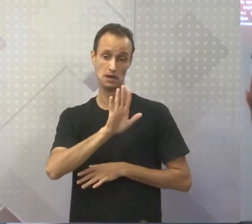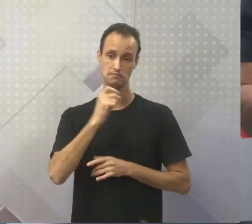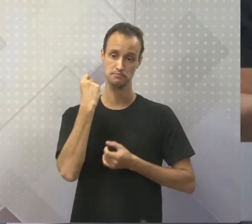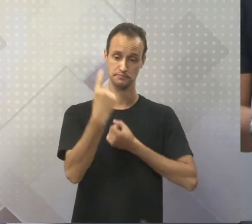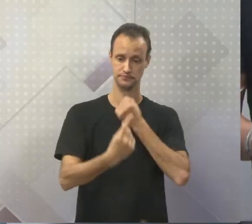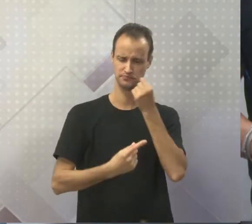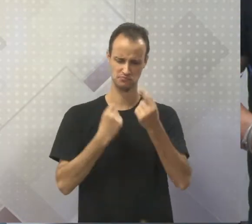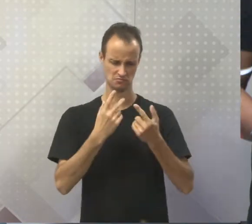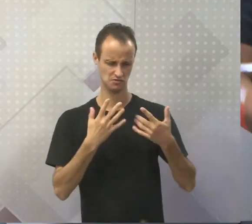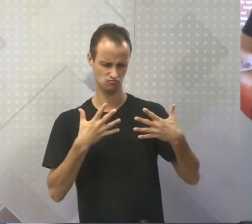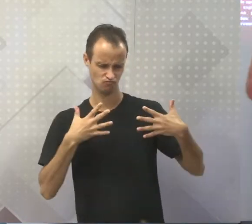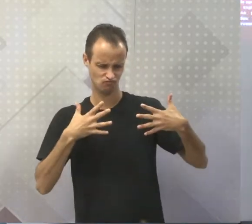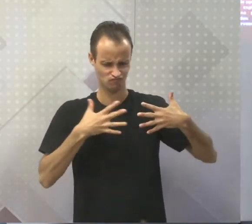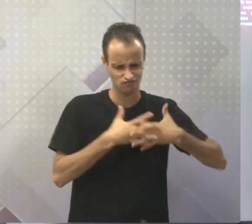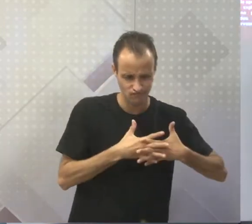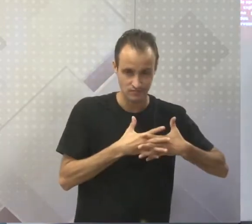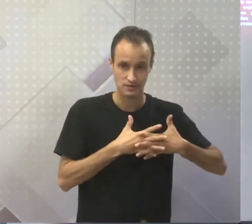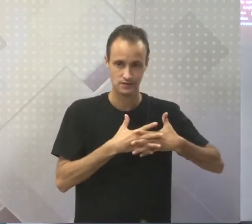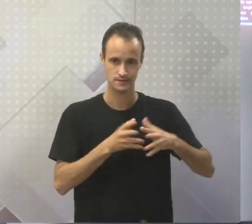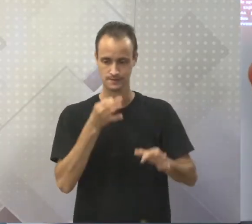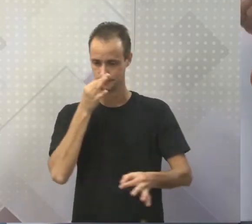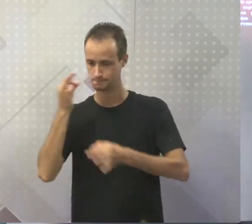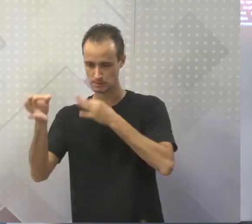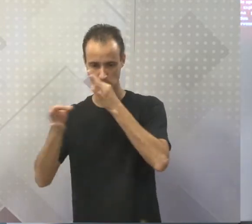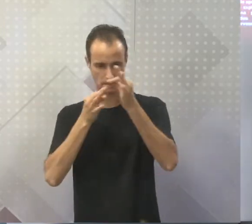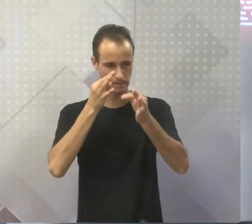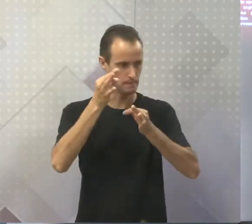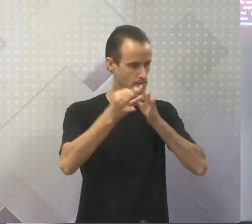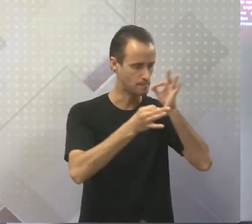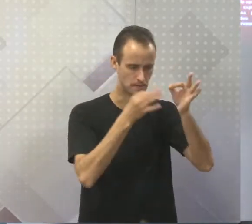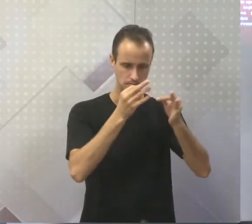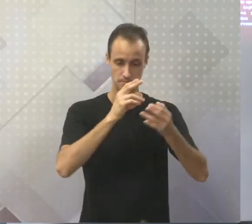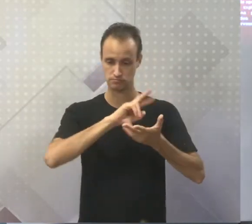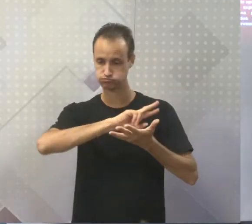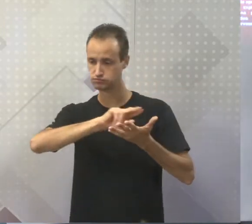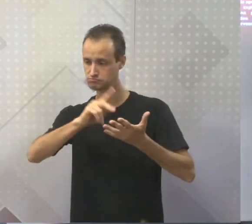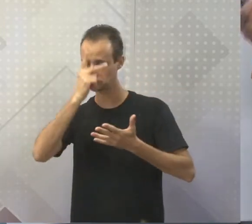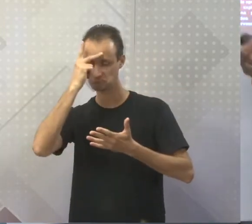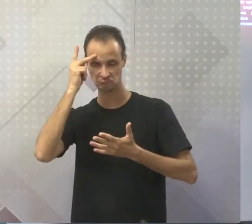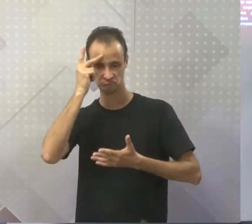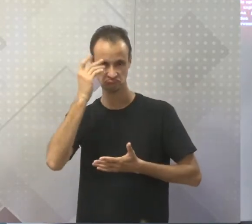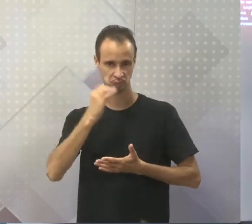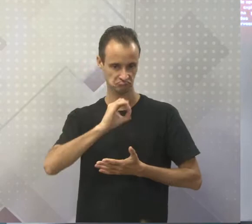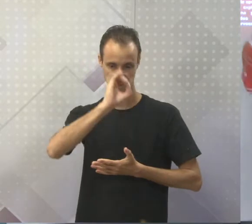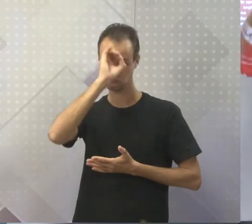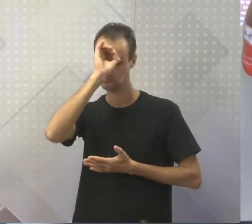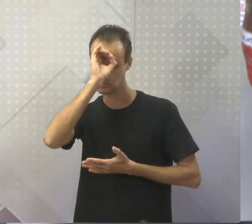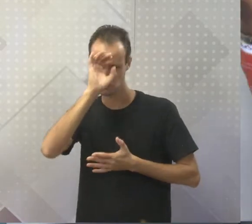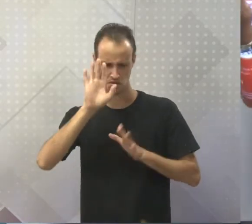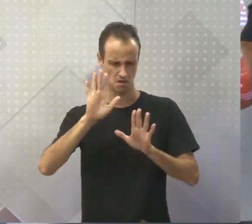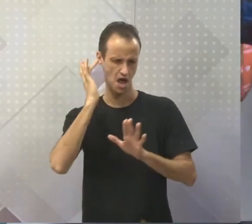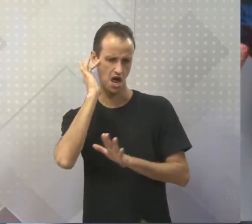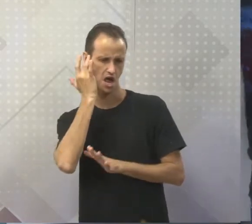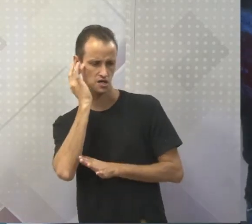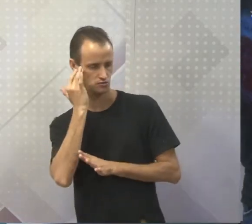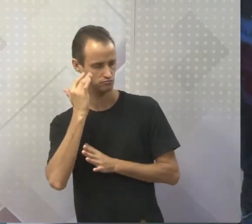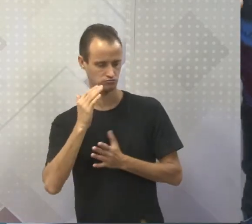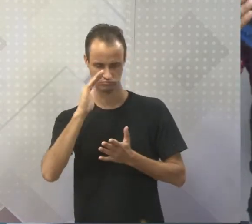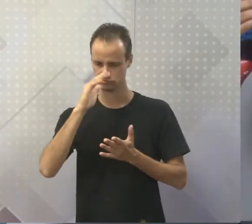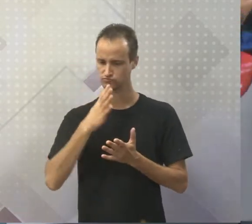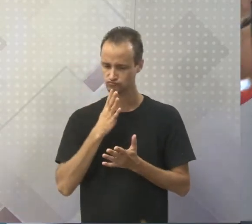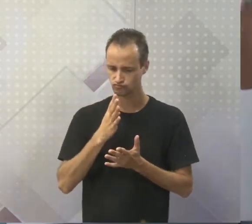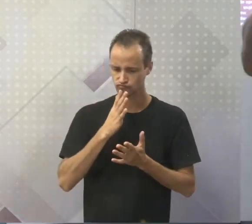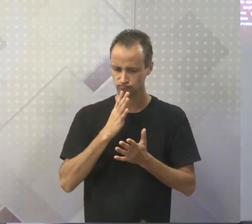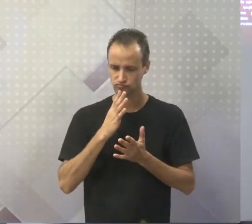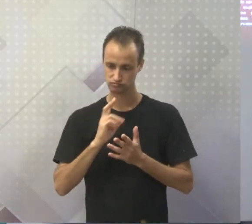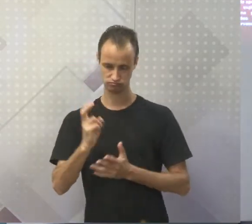informações desencontradas, são opiniões de pessoas leigas e que têm uma determinada